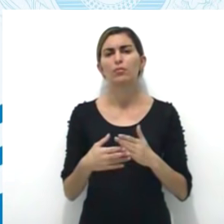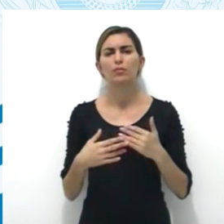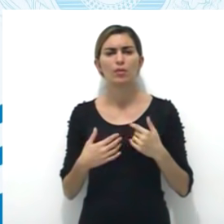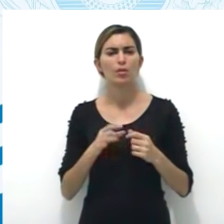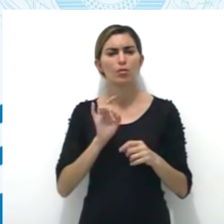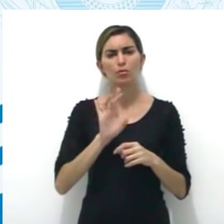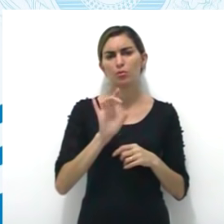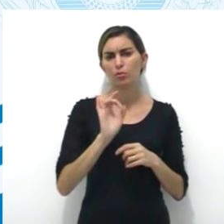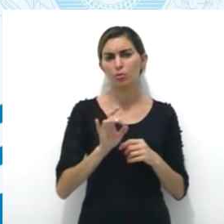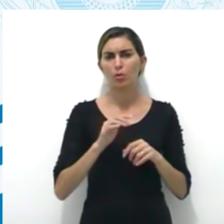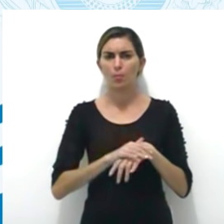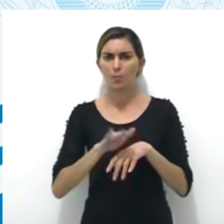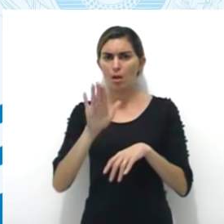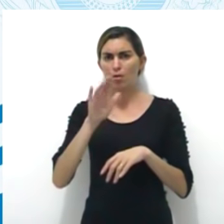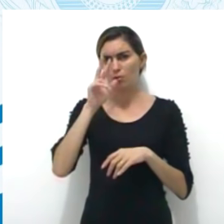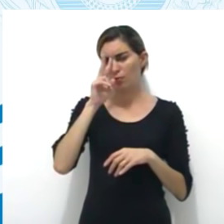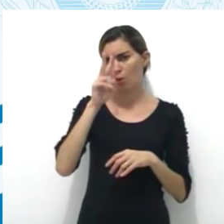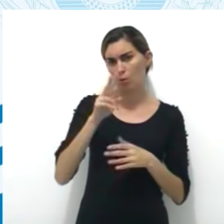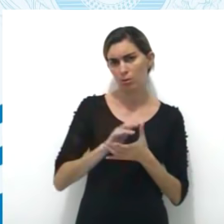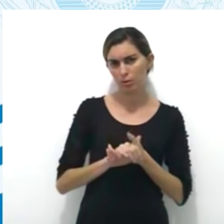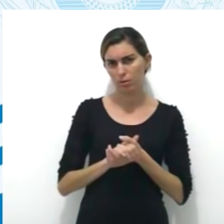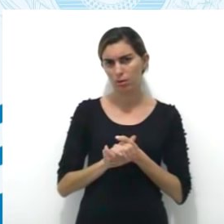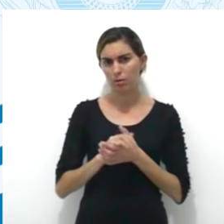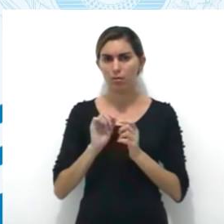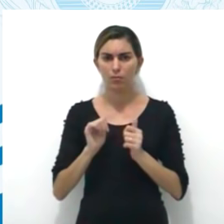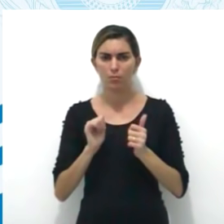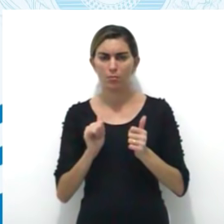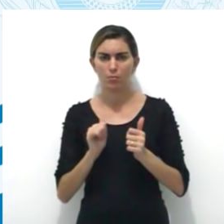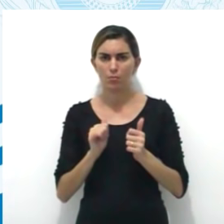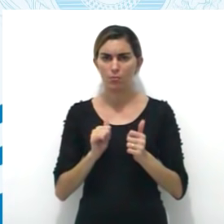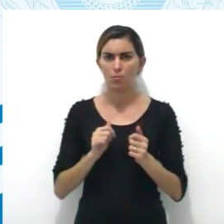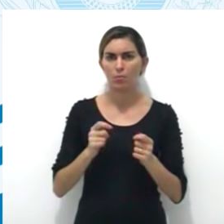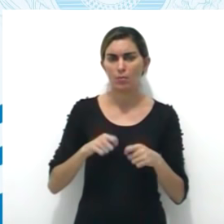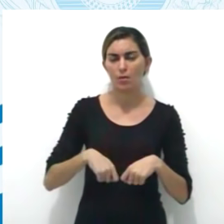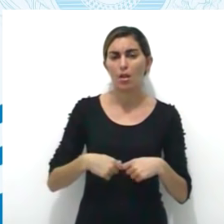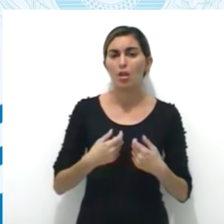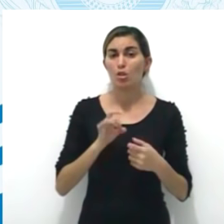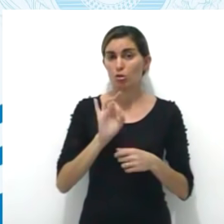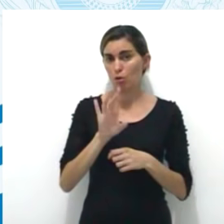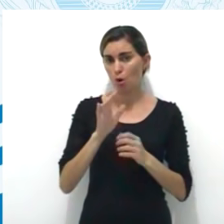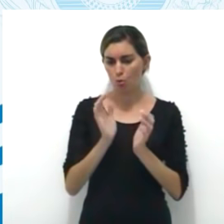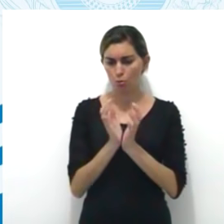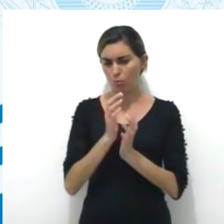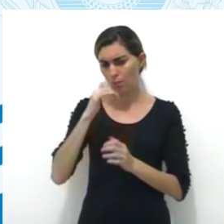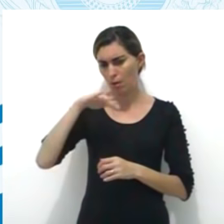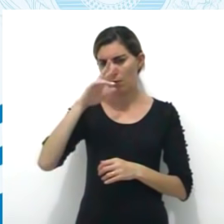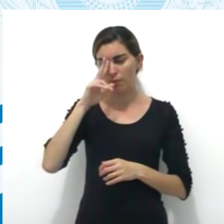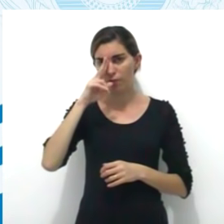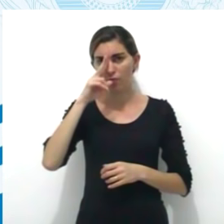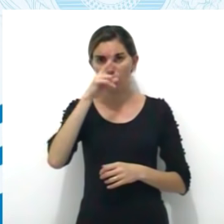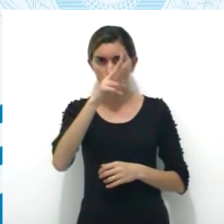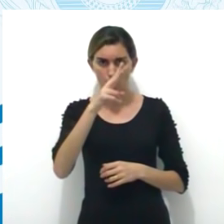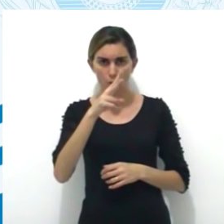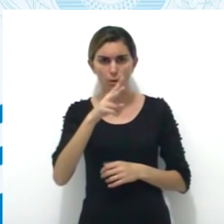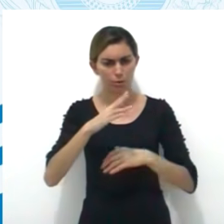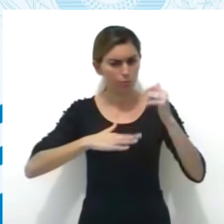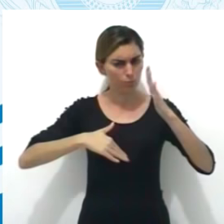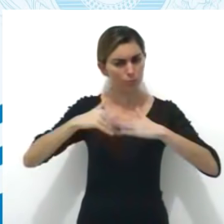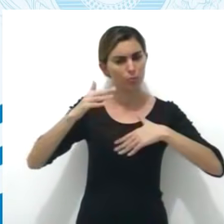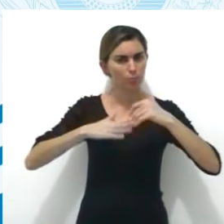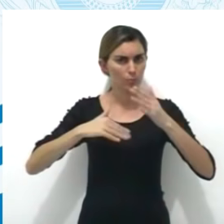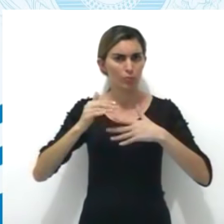isso, apenas os mais fortes e aptos, apenas os mais fortes